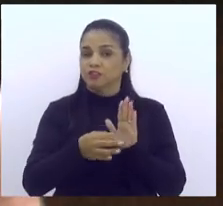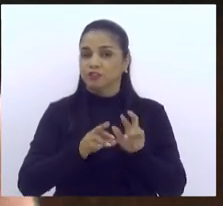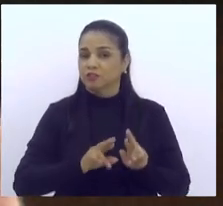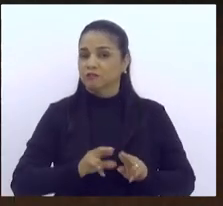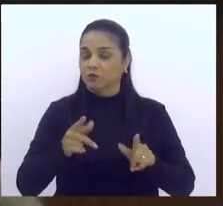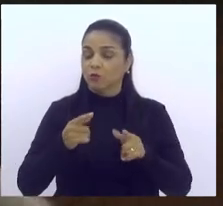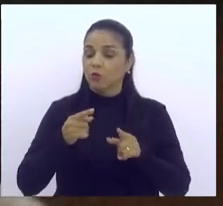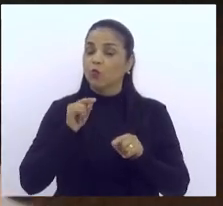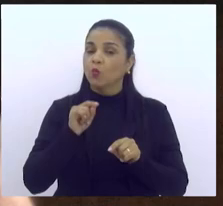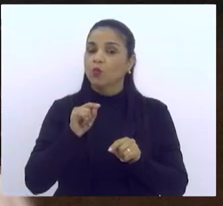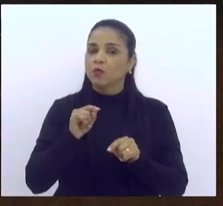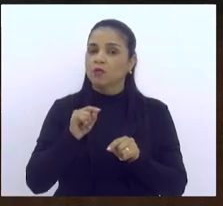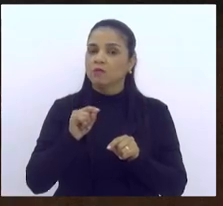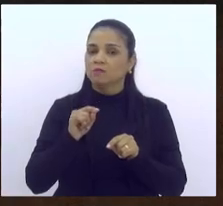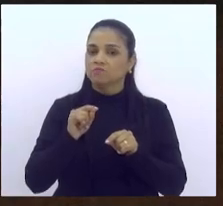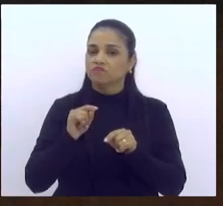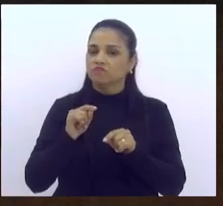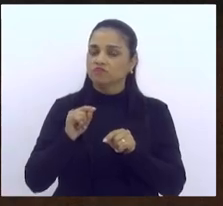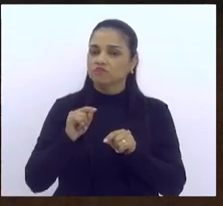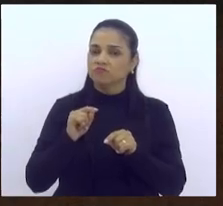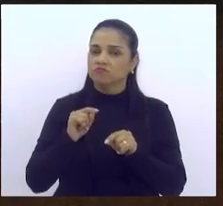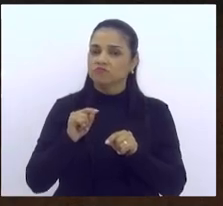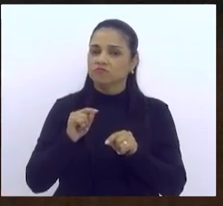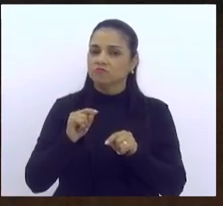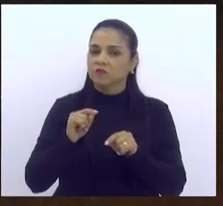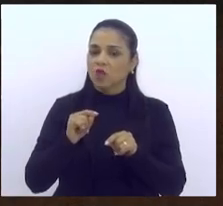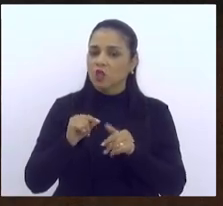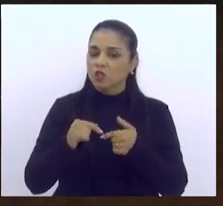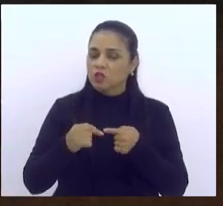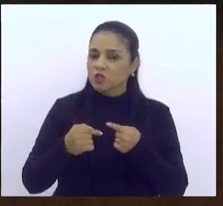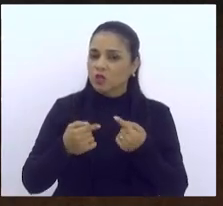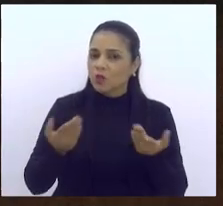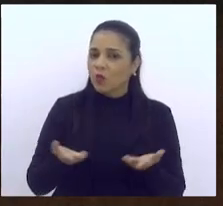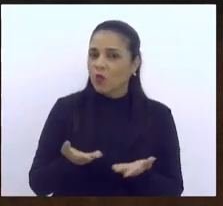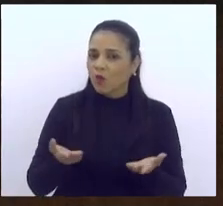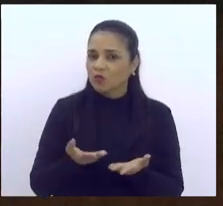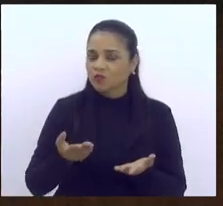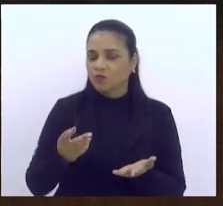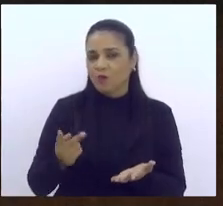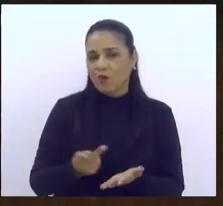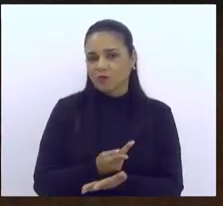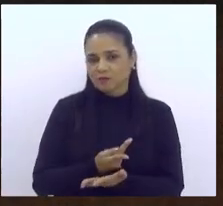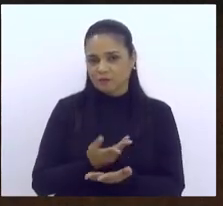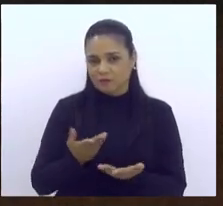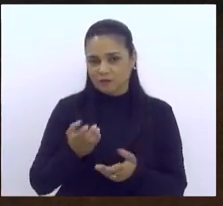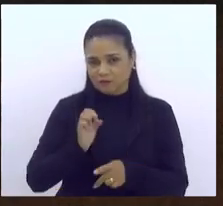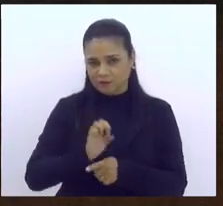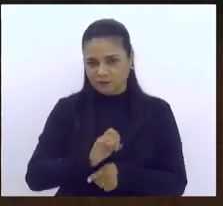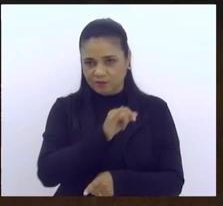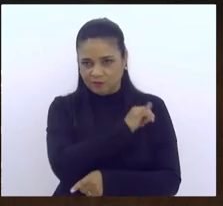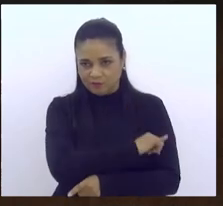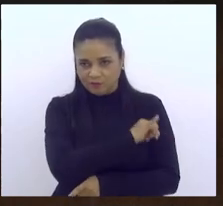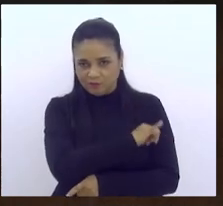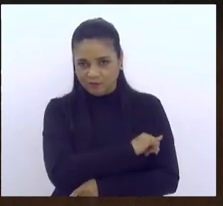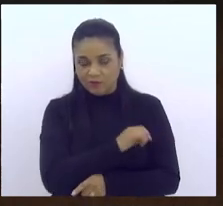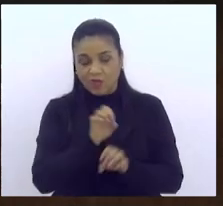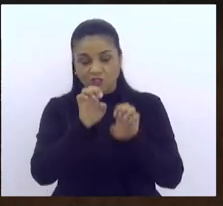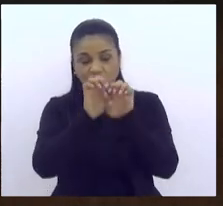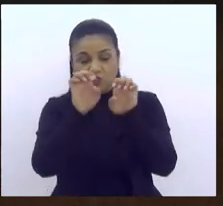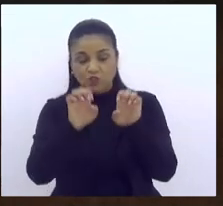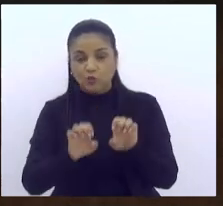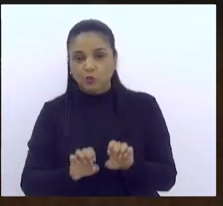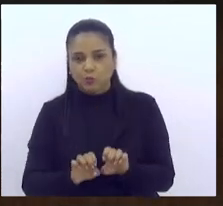que gerou e o que gera os fatos hoje no Rio de Janeiro, que é a